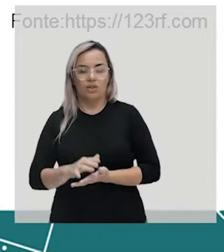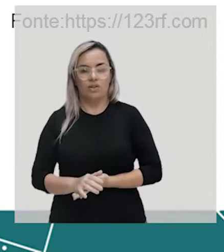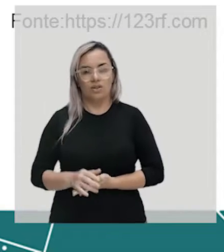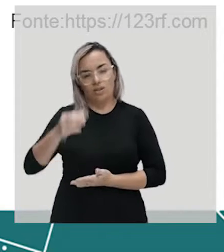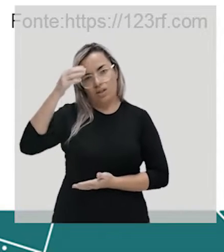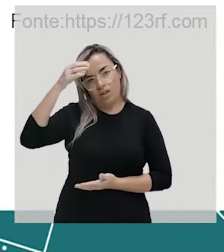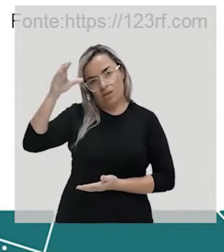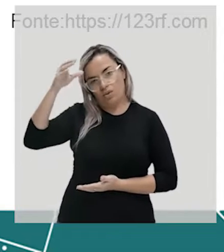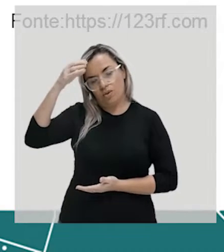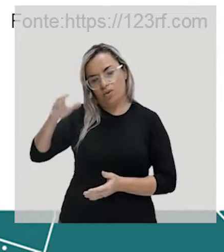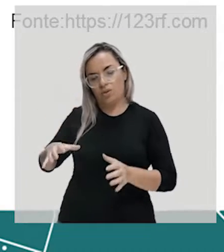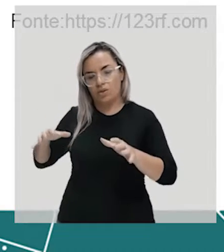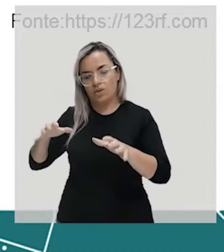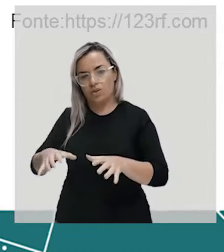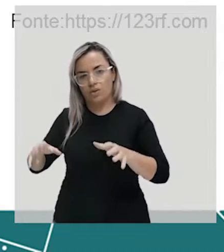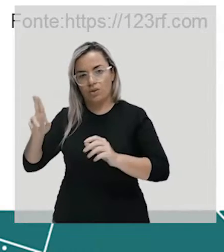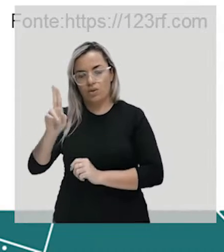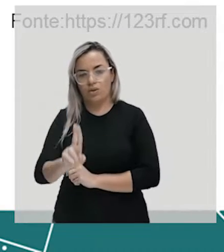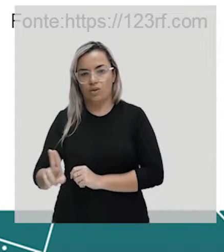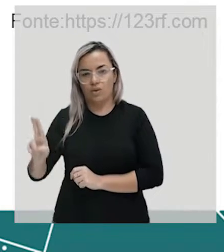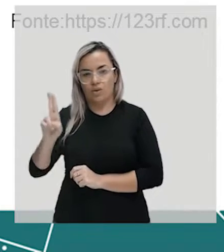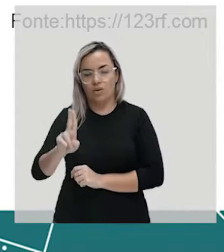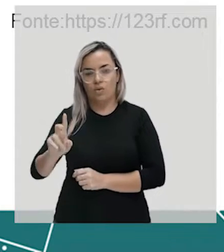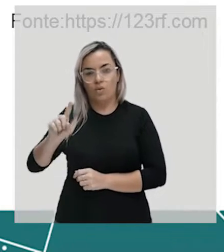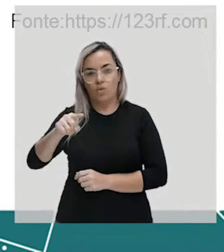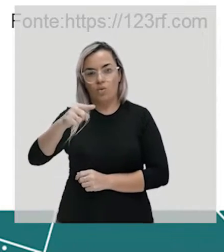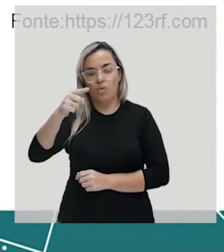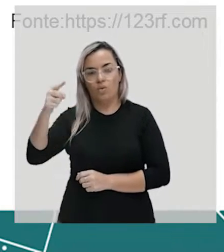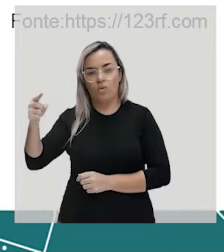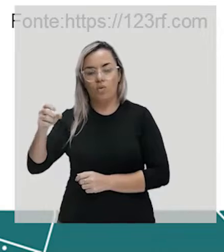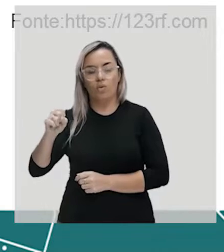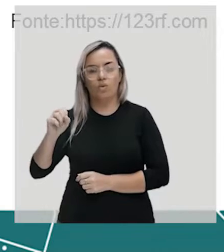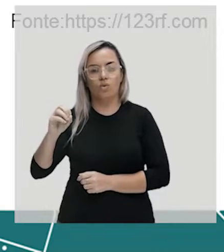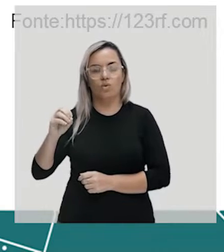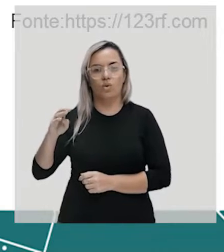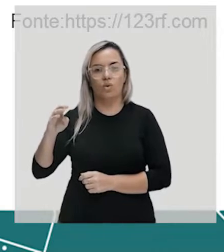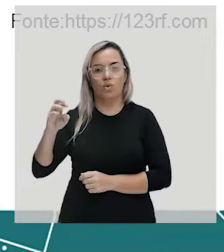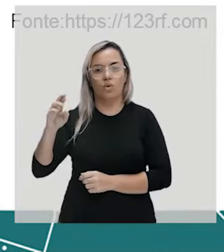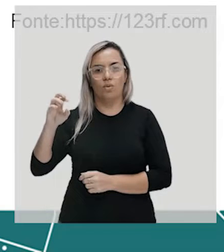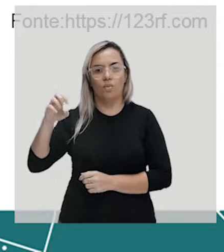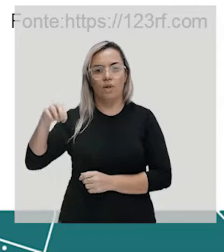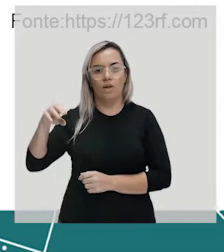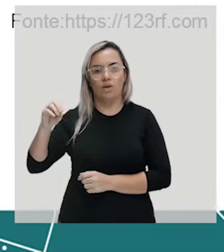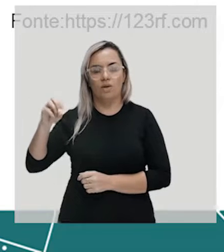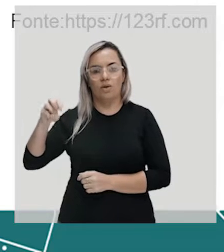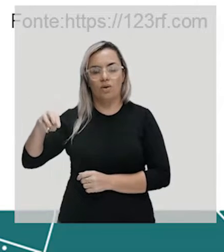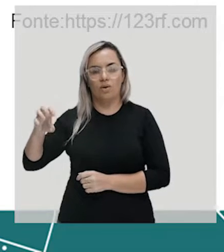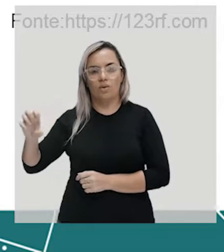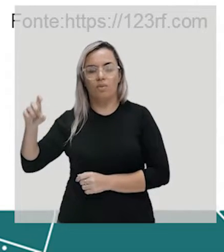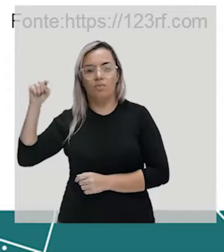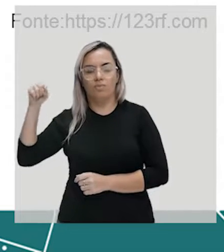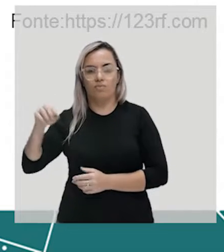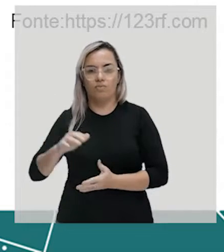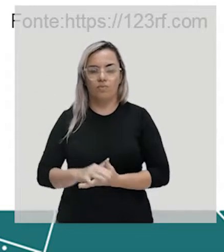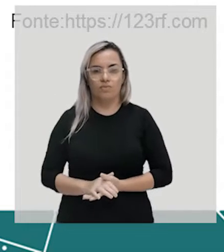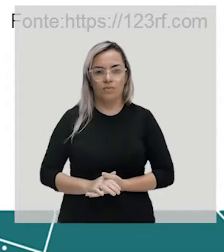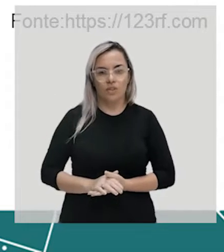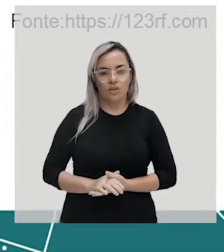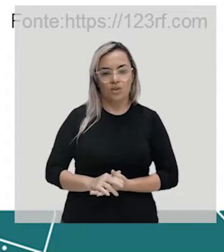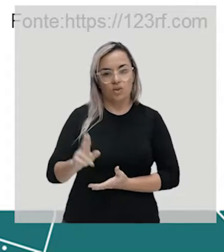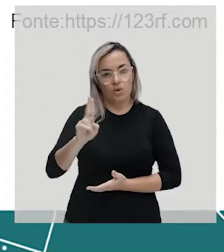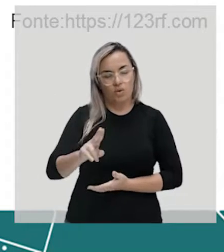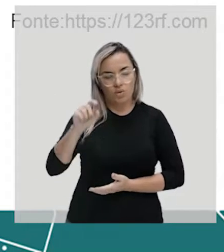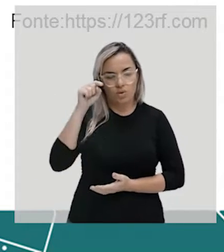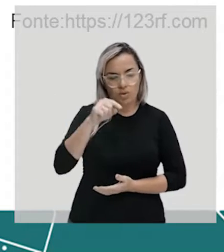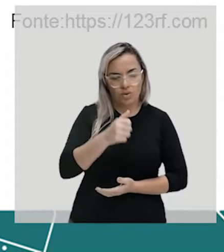inglesa ou na Cultura Inglesa utiliza-se muito O sobrenome você usa o nome Inicial ou prenome o primeiro nome quando você já